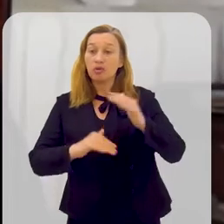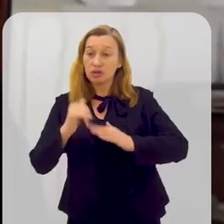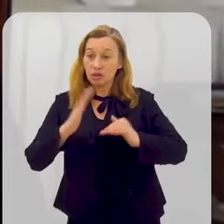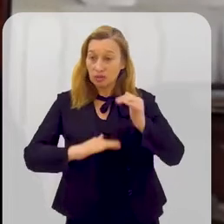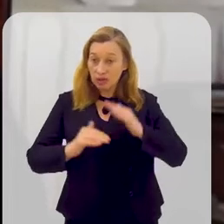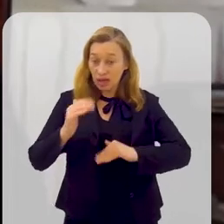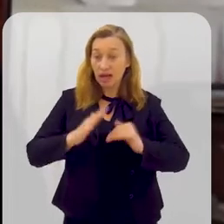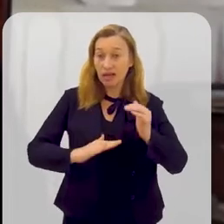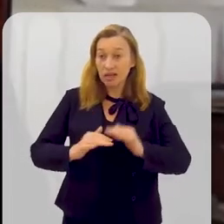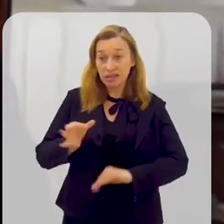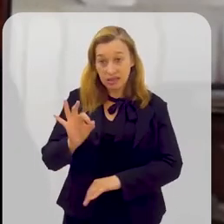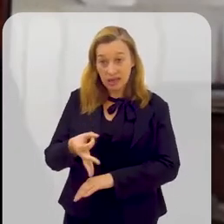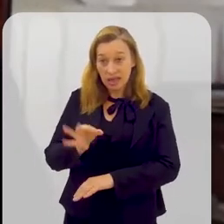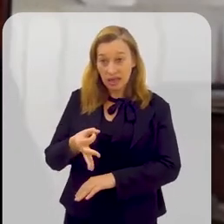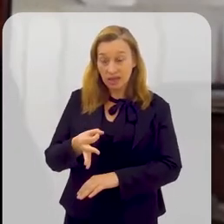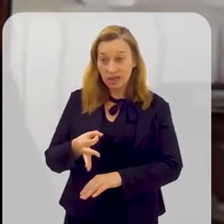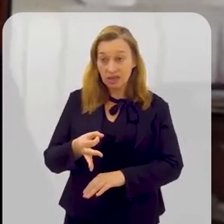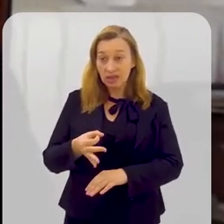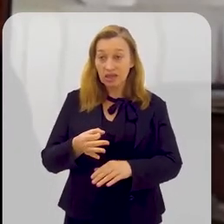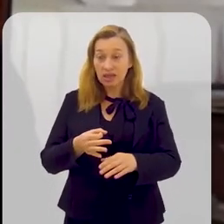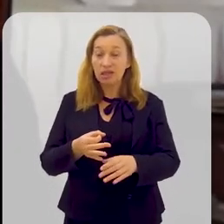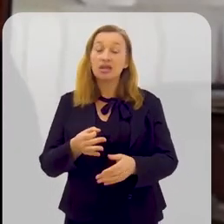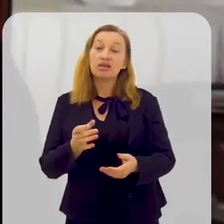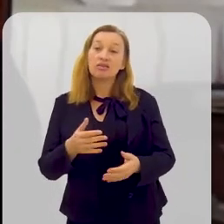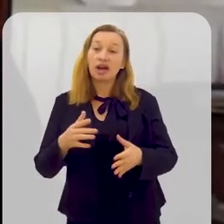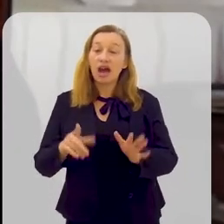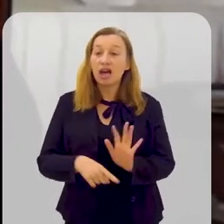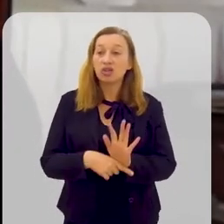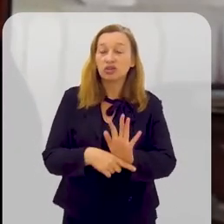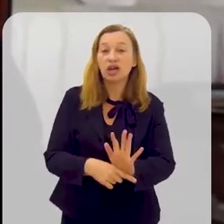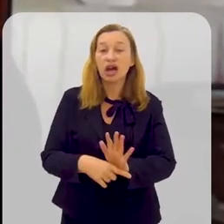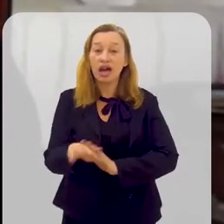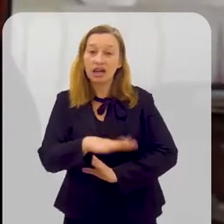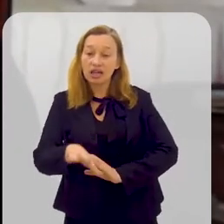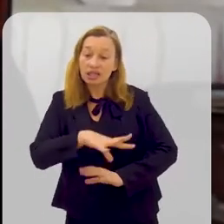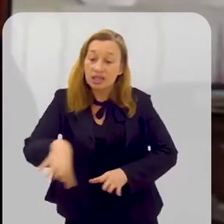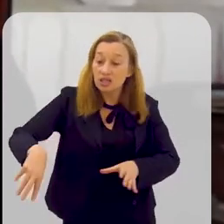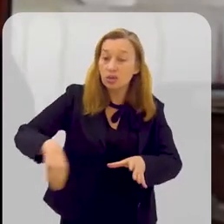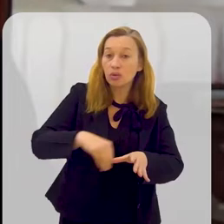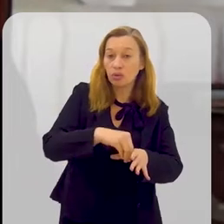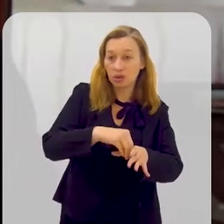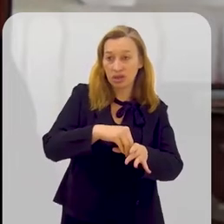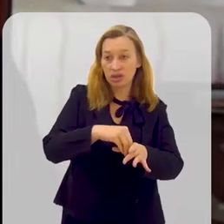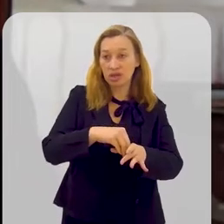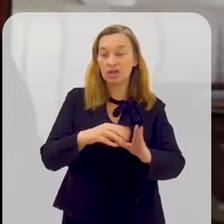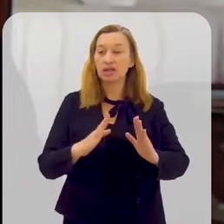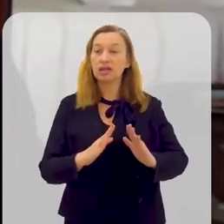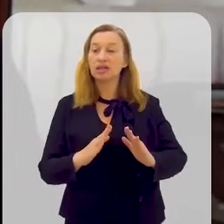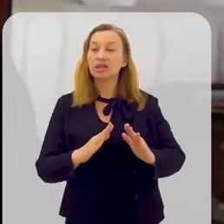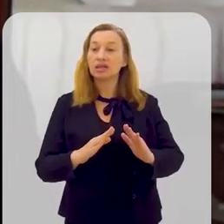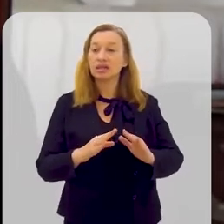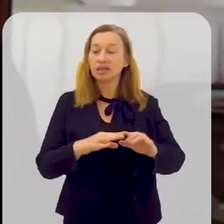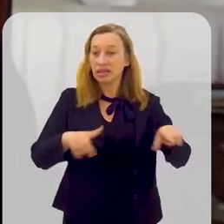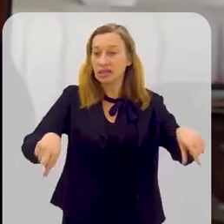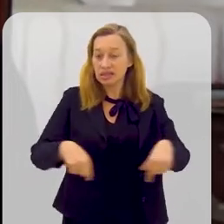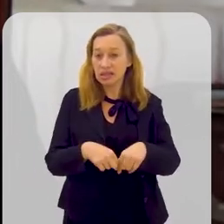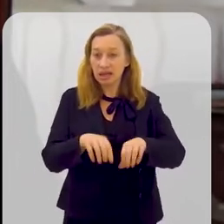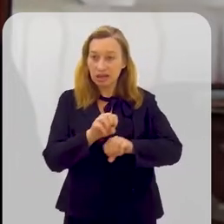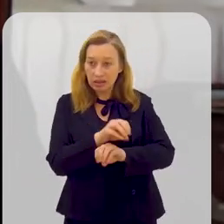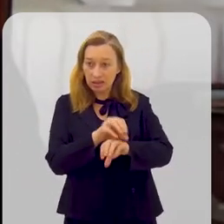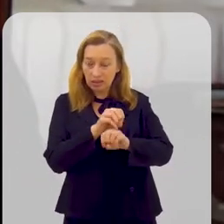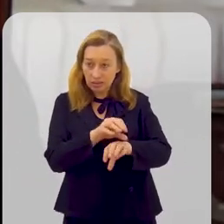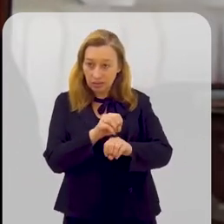que Vai facilitar que essa criança seja incluído na classe regular e tem um atendimento